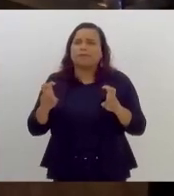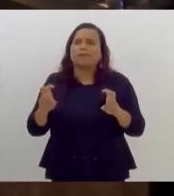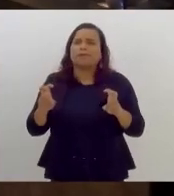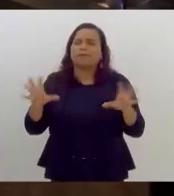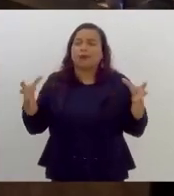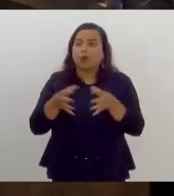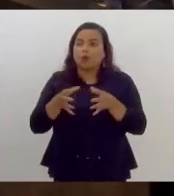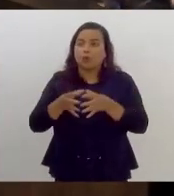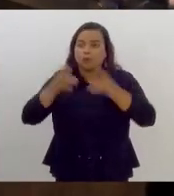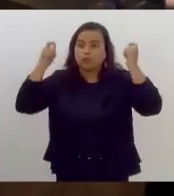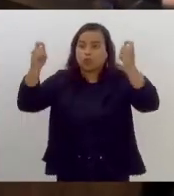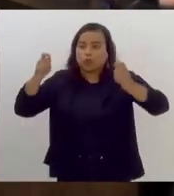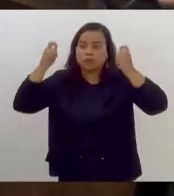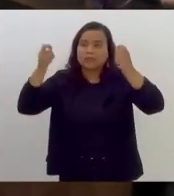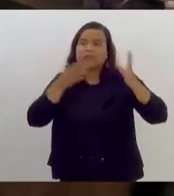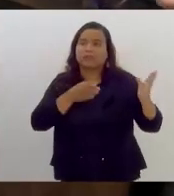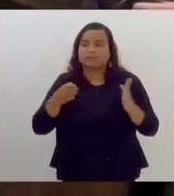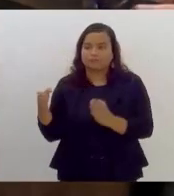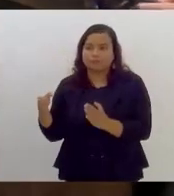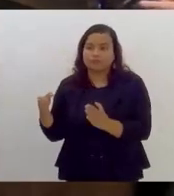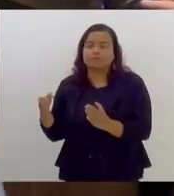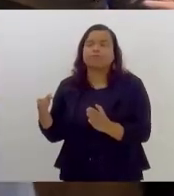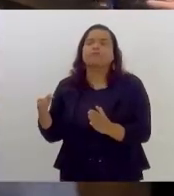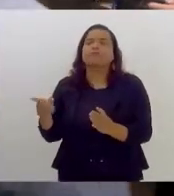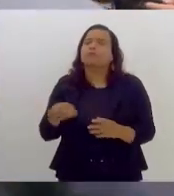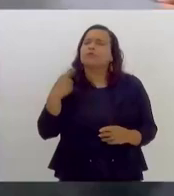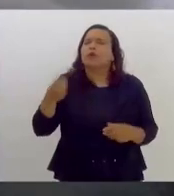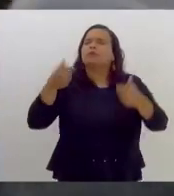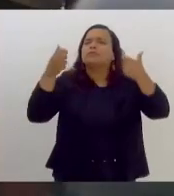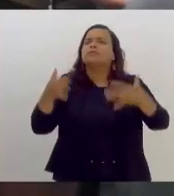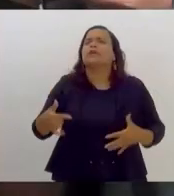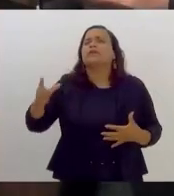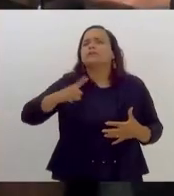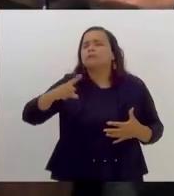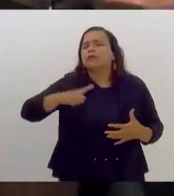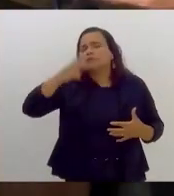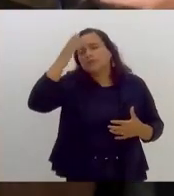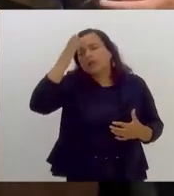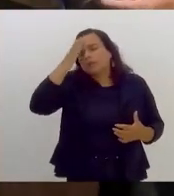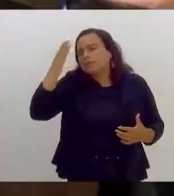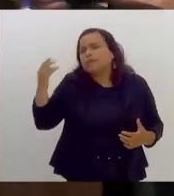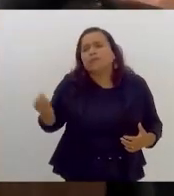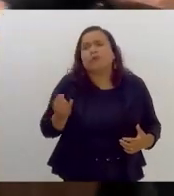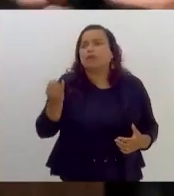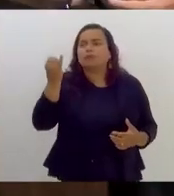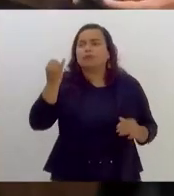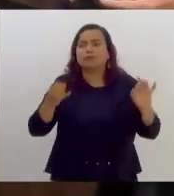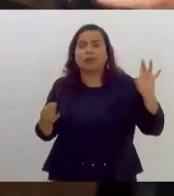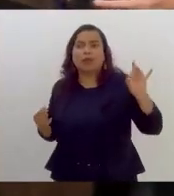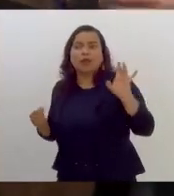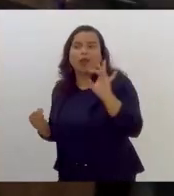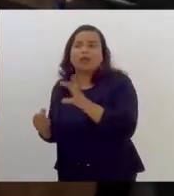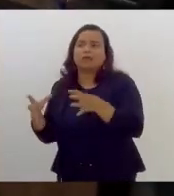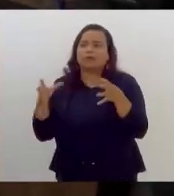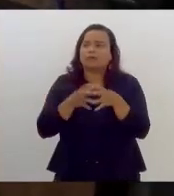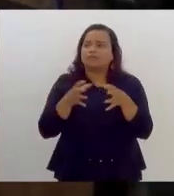torcidas organizadas. Falávamos aqui o quanto que é fundamental que cada uma dessas